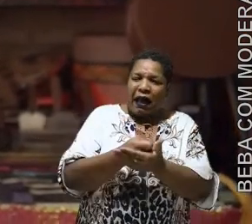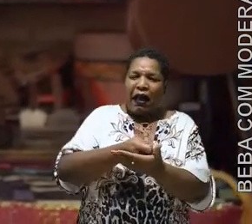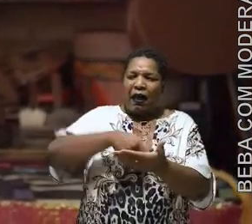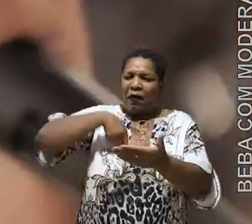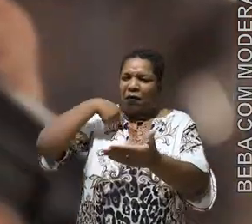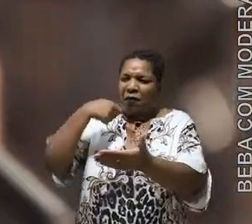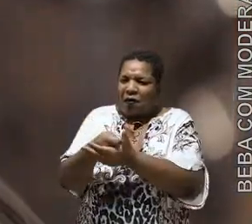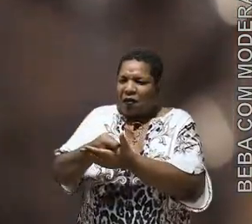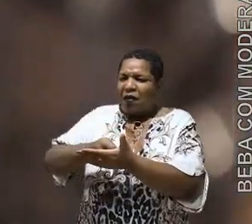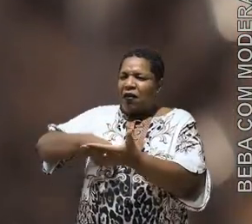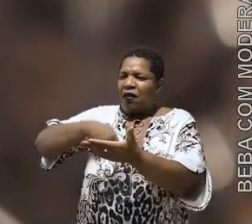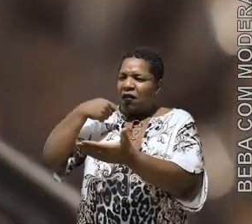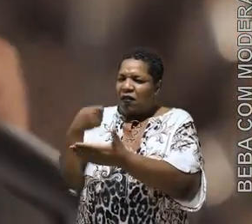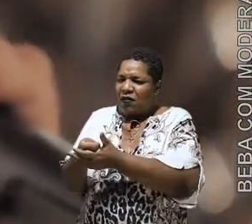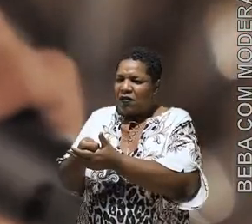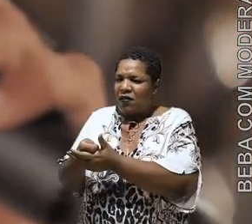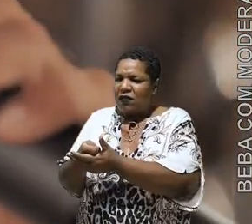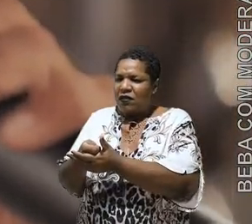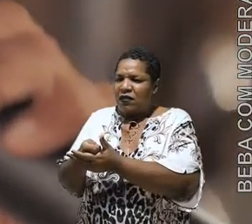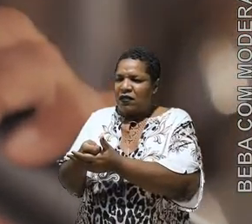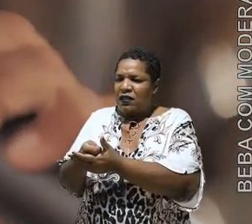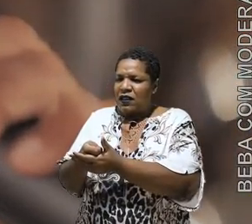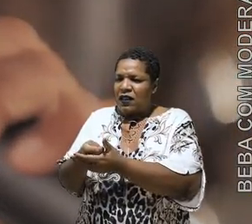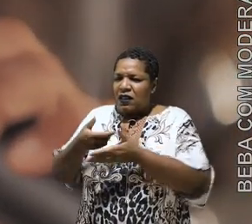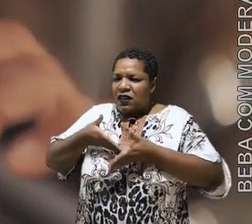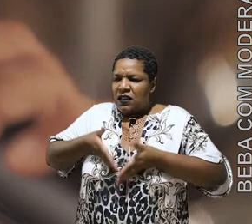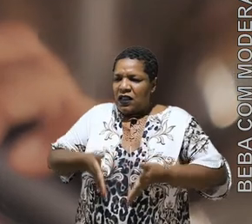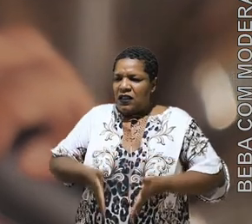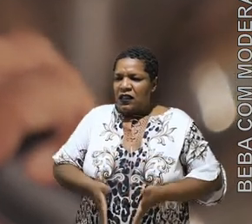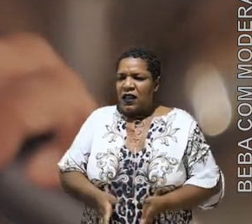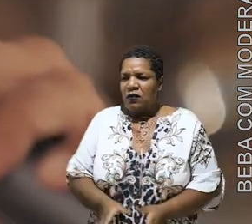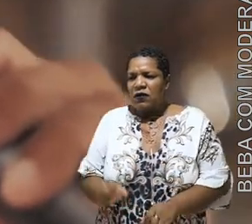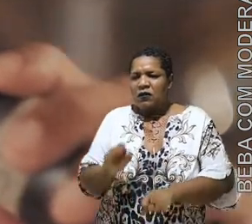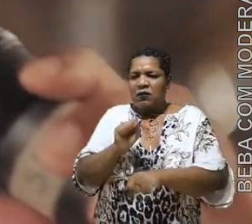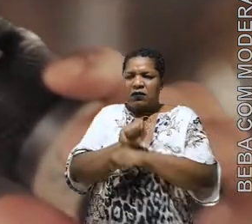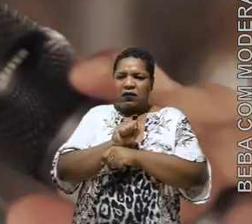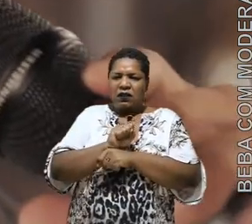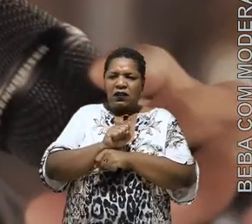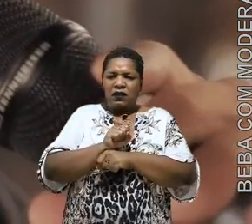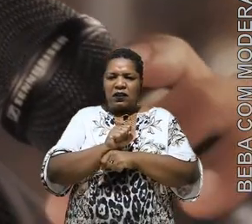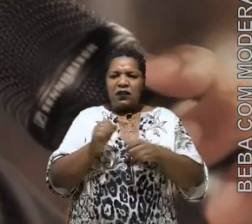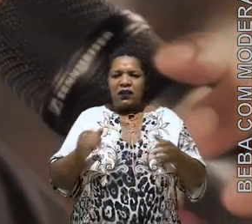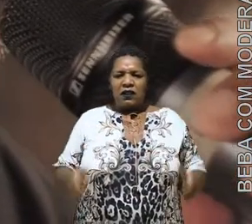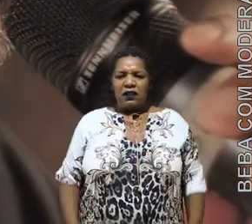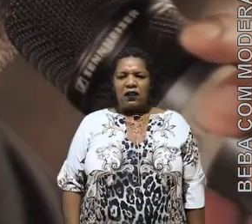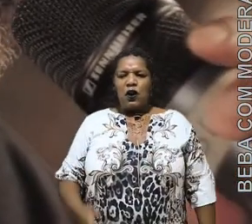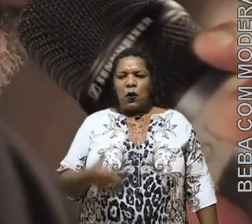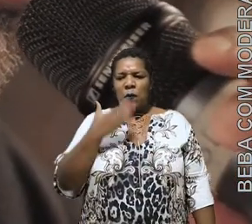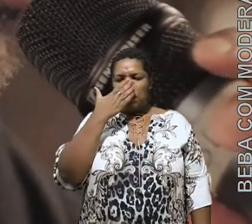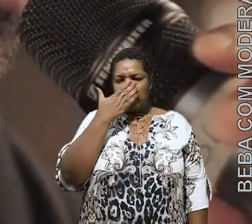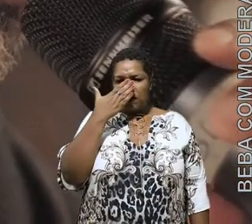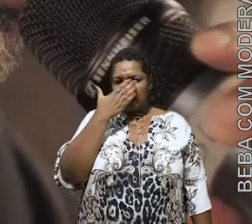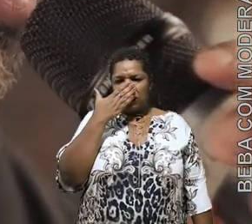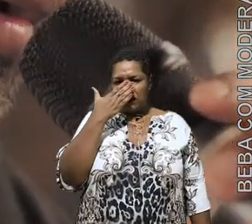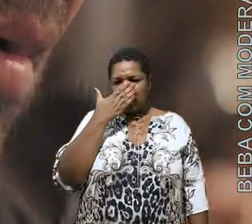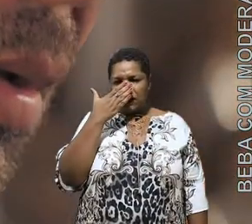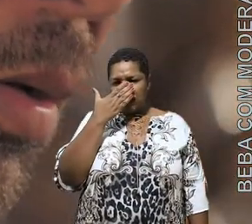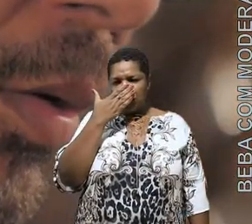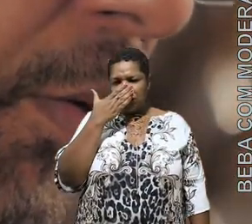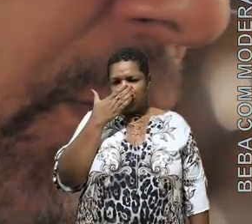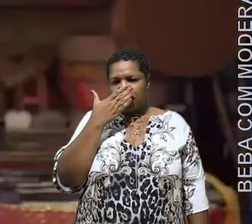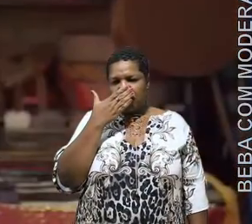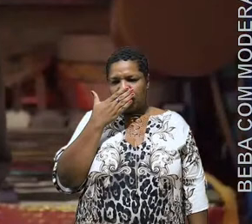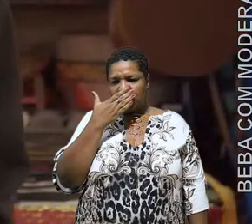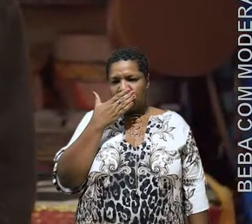pagar prestação por prestação o passar dos paralíticos paraplégicos prostituição